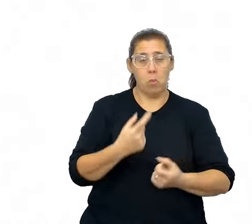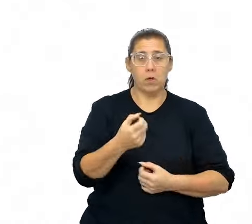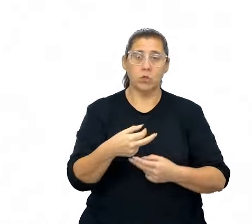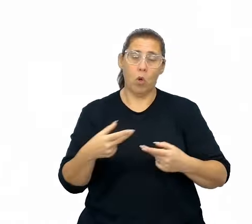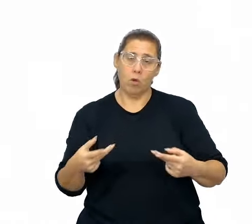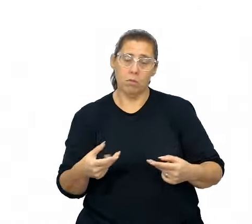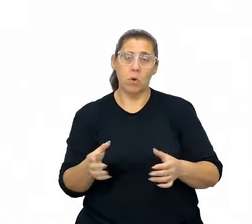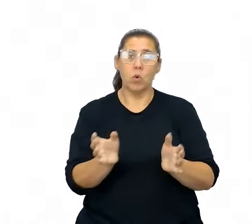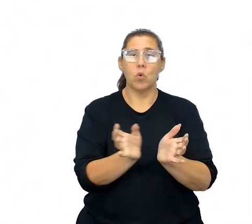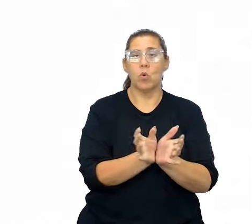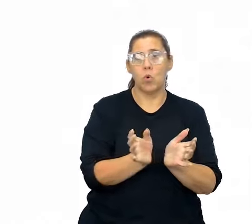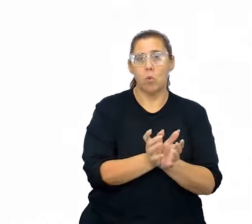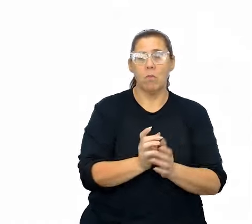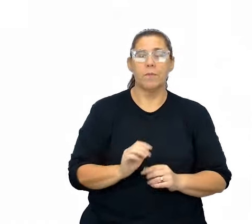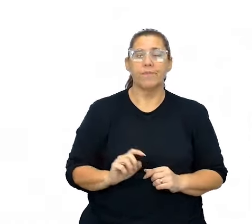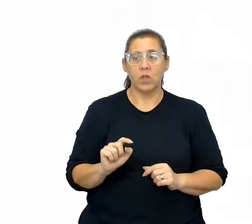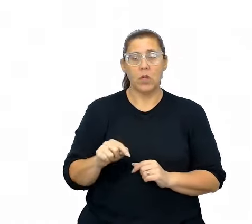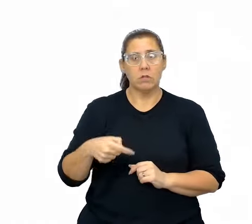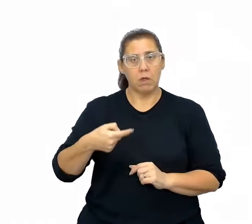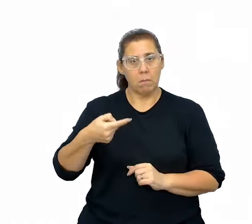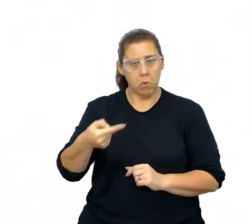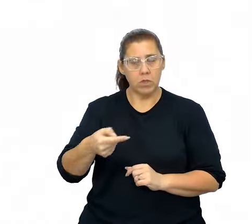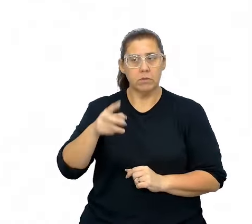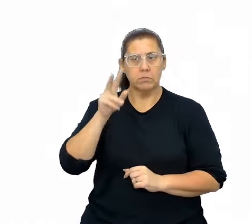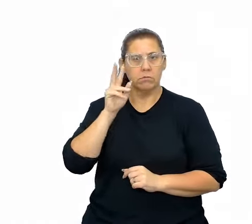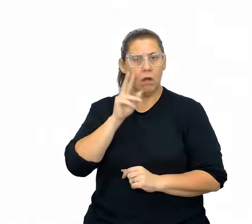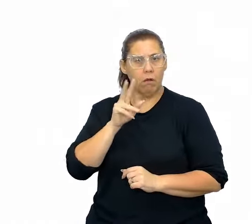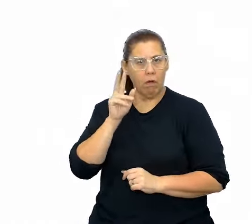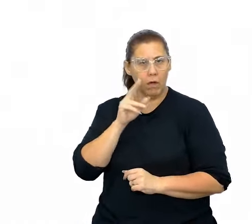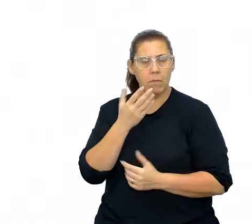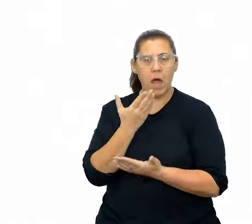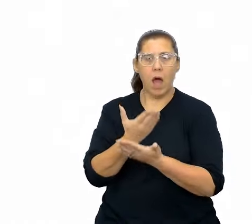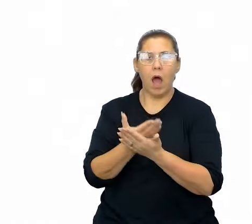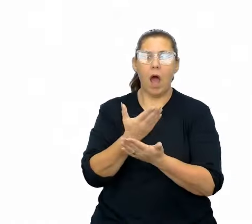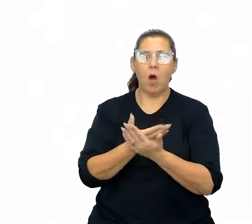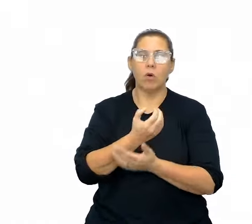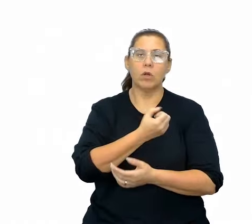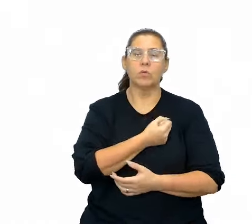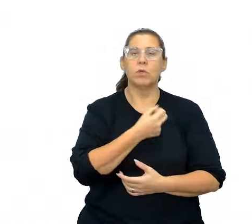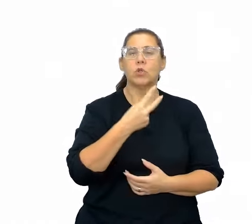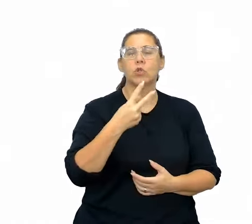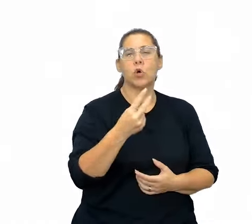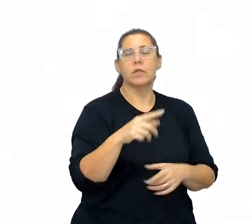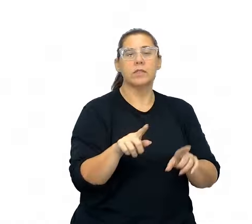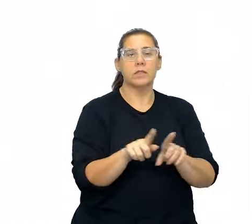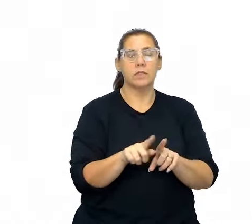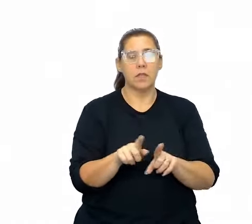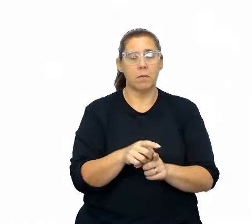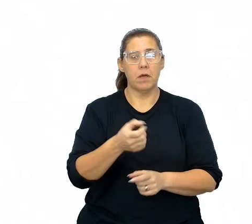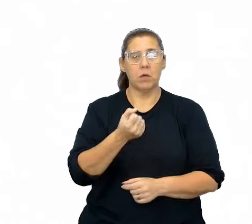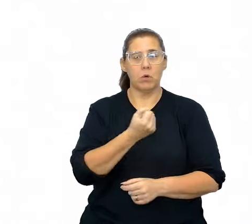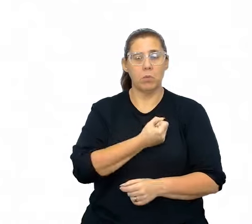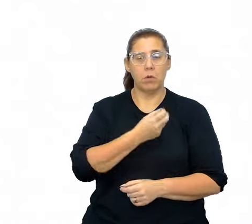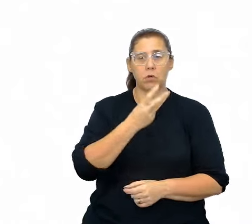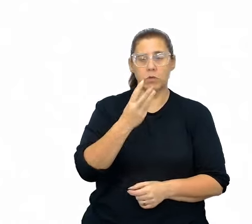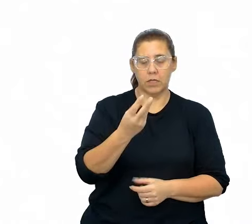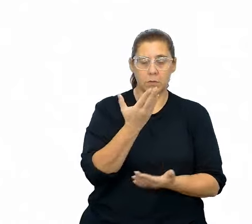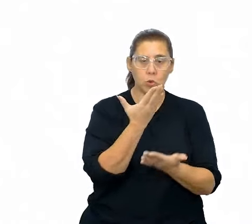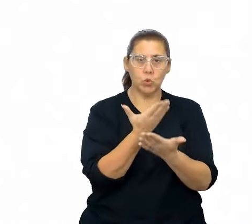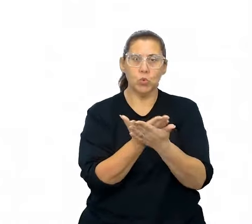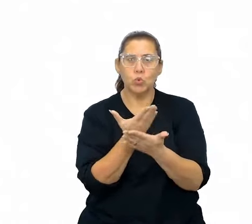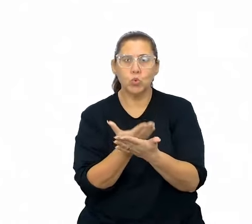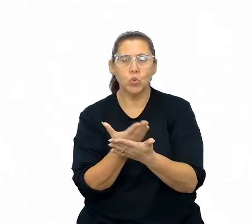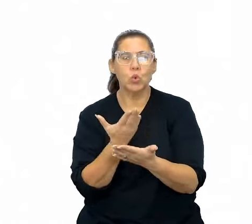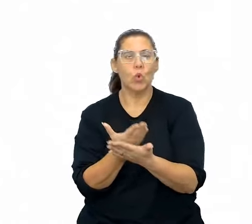turma. Posteriormente, nós retomaremos a aula 2 e também a aula 3 para o